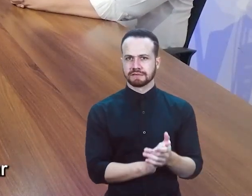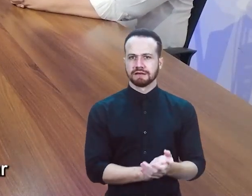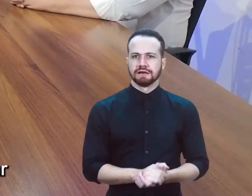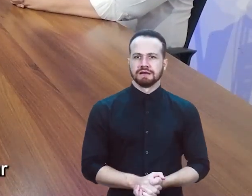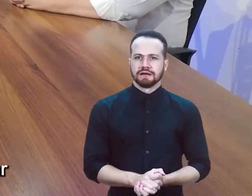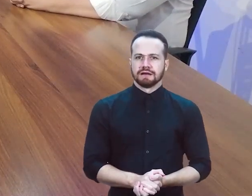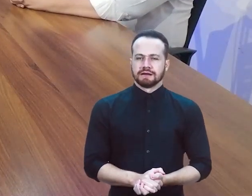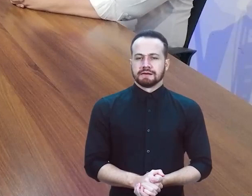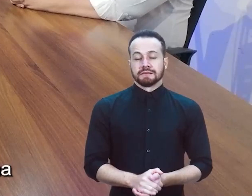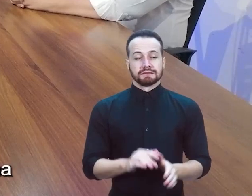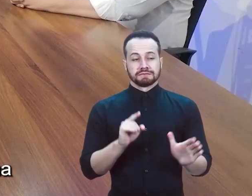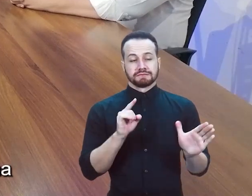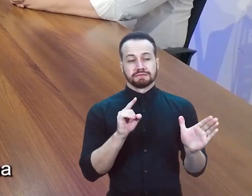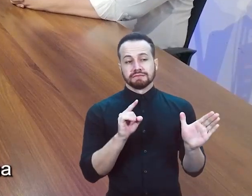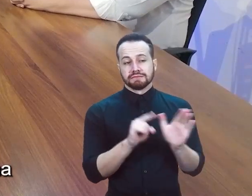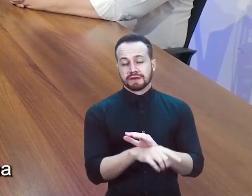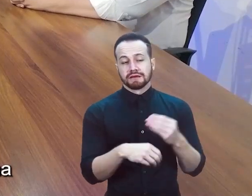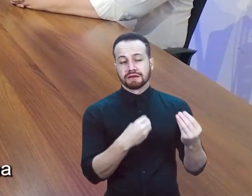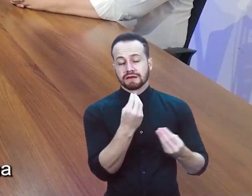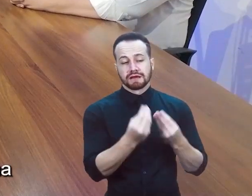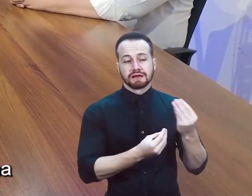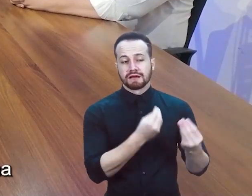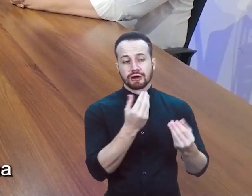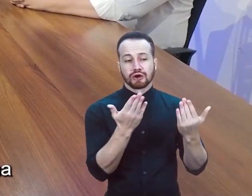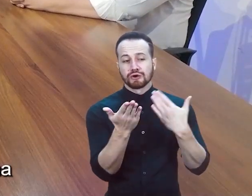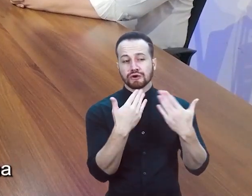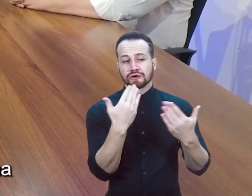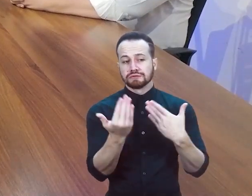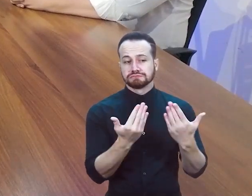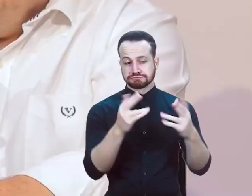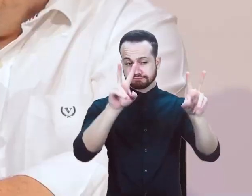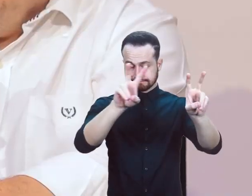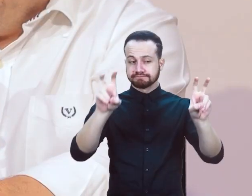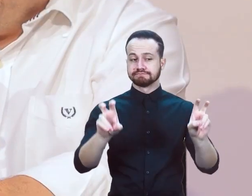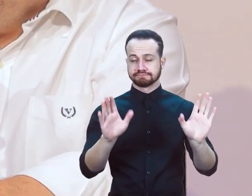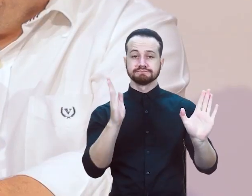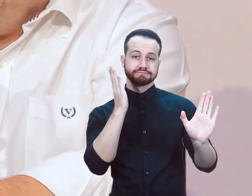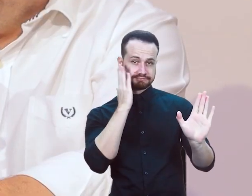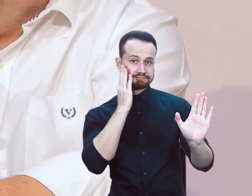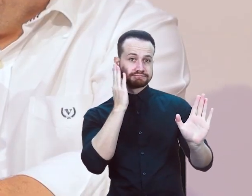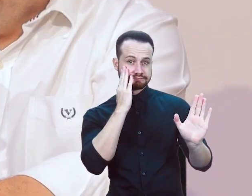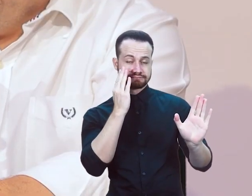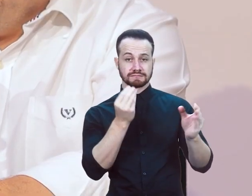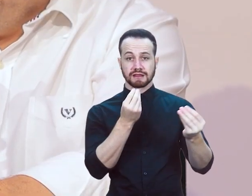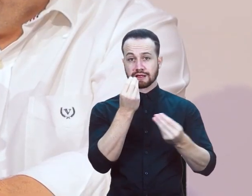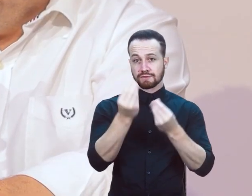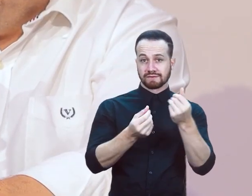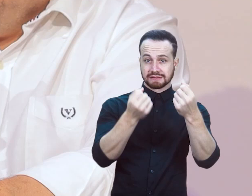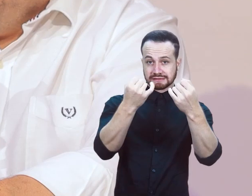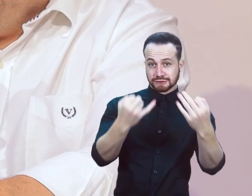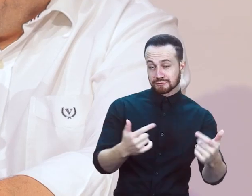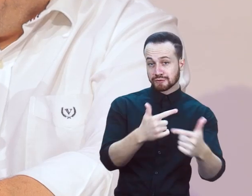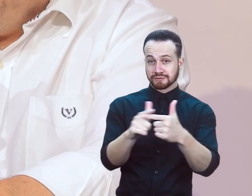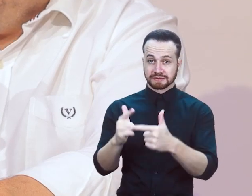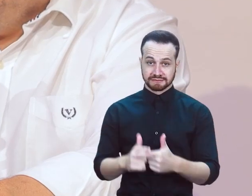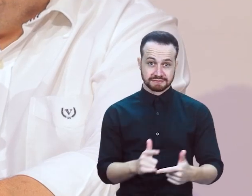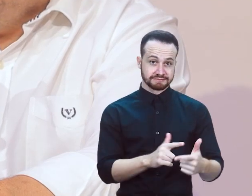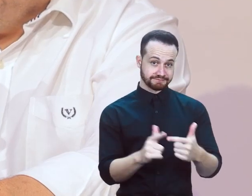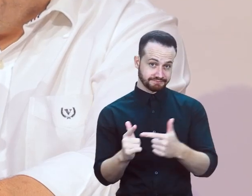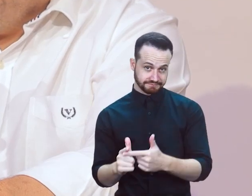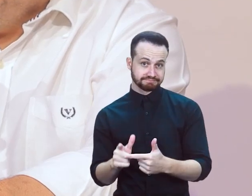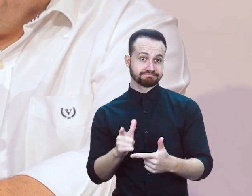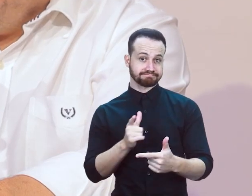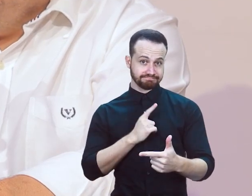vamos continuar conversando sobre esse tema. Vamos falar dos prejuízos, né,